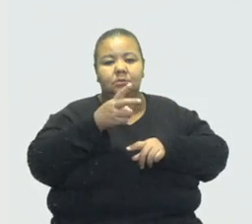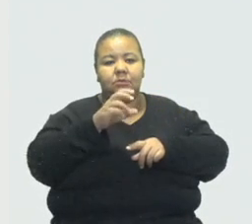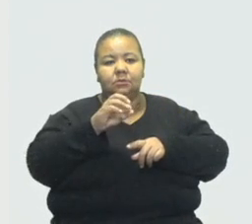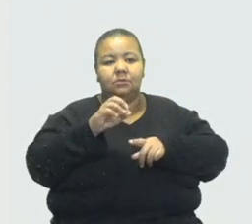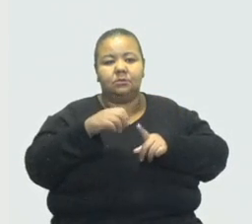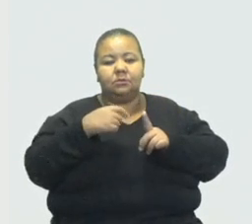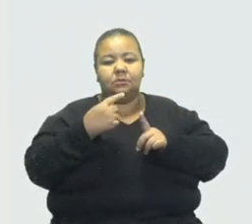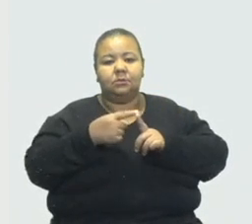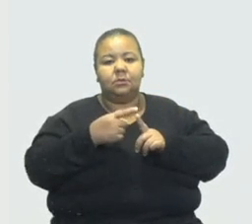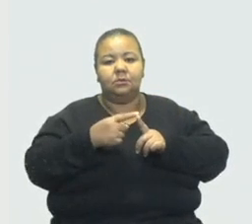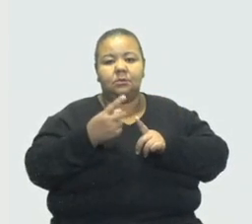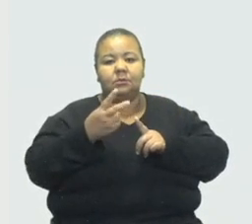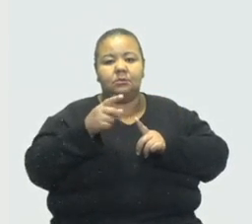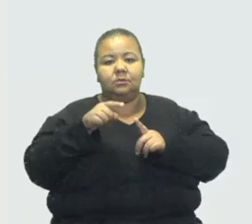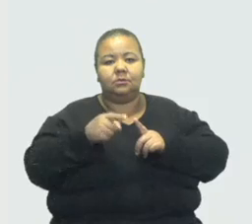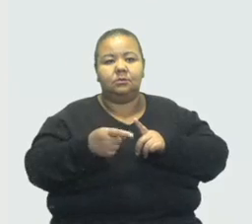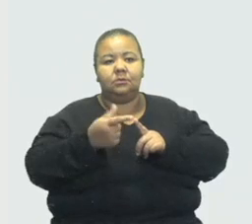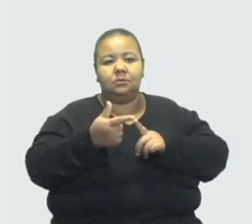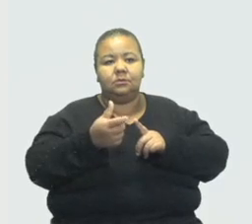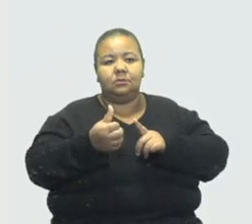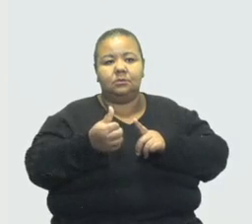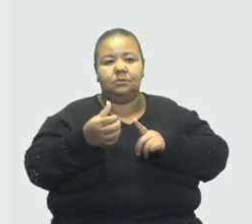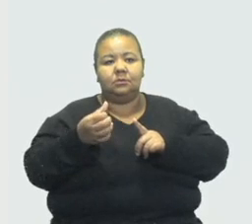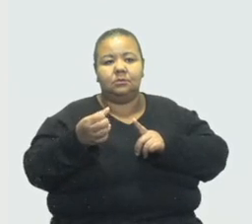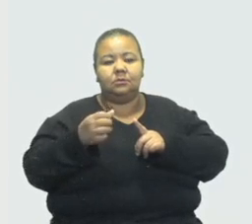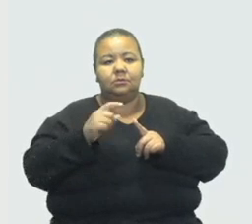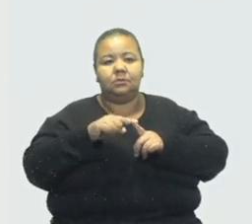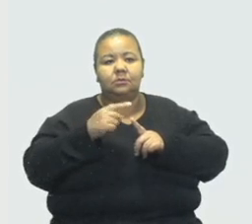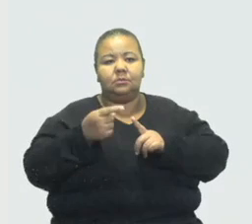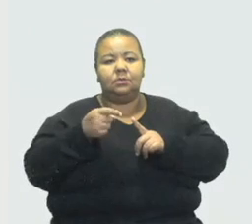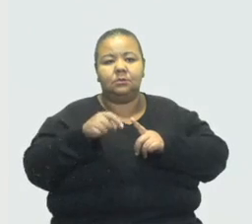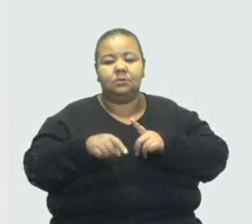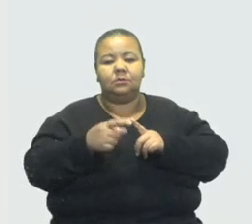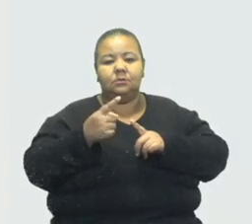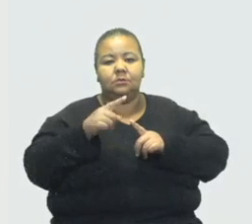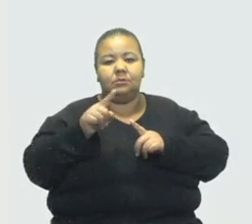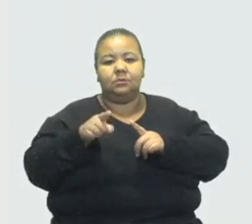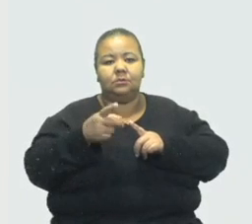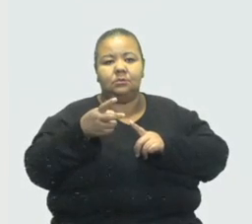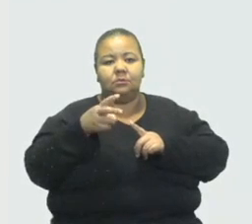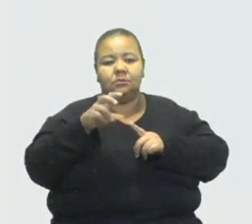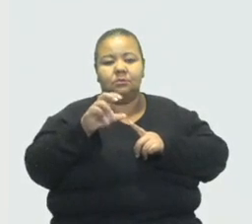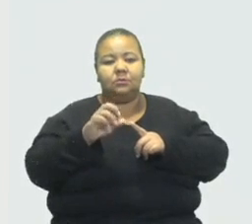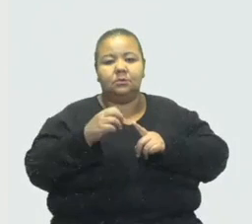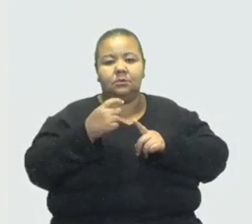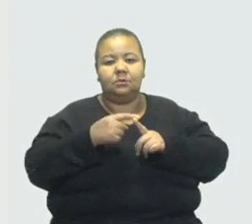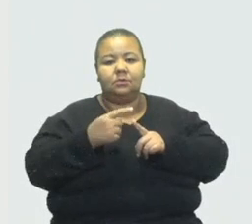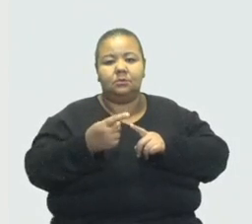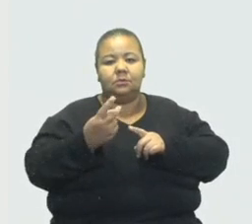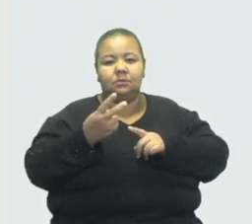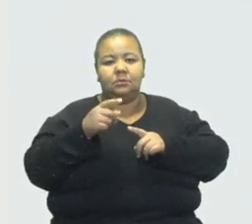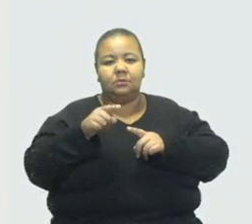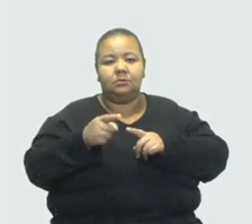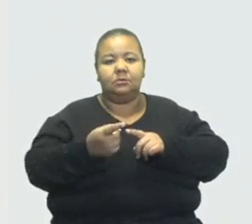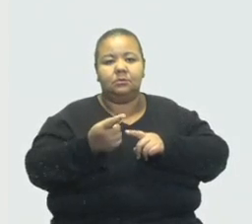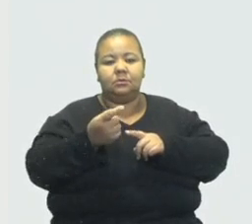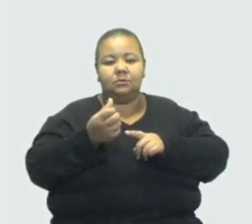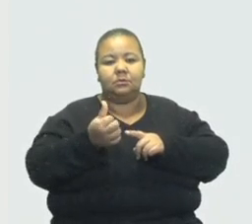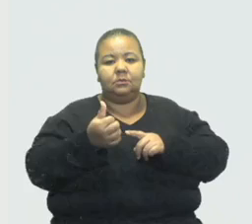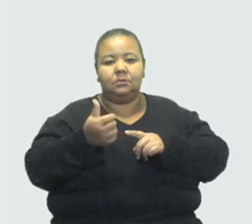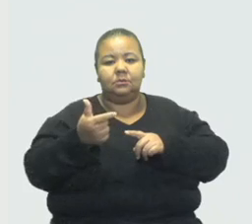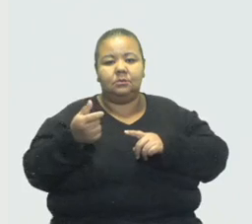4.500 mais 2 vezes 2.600 mais 1,50 por